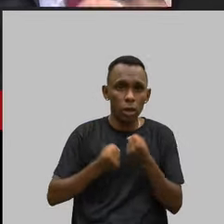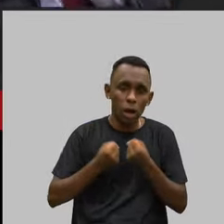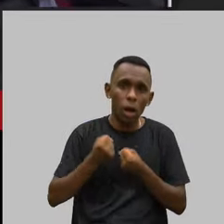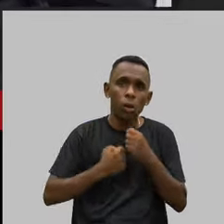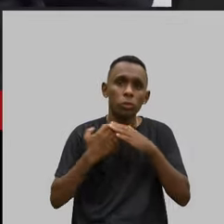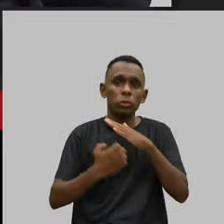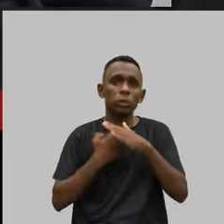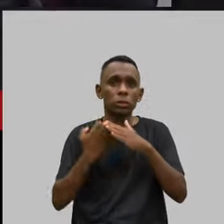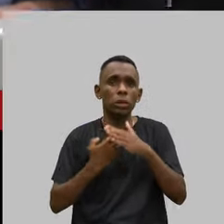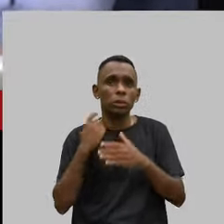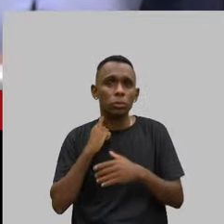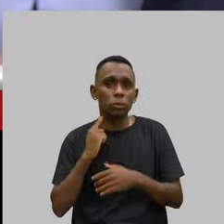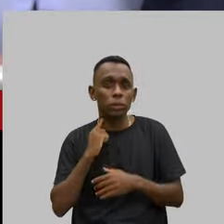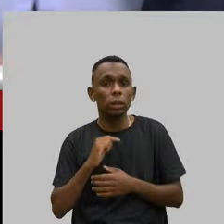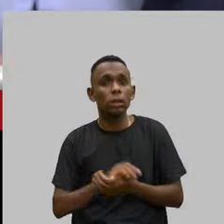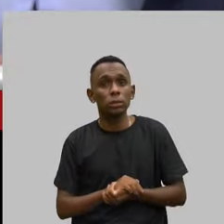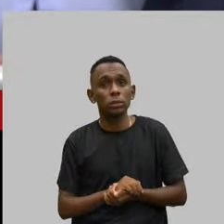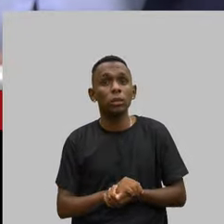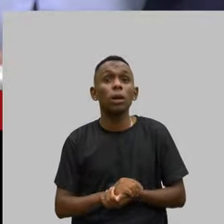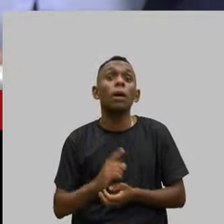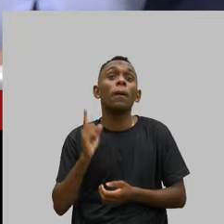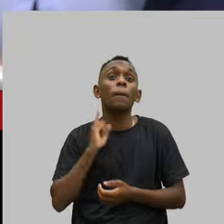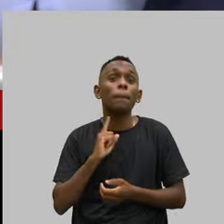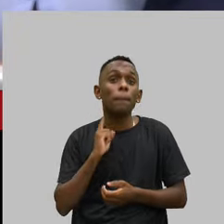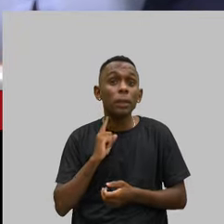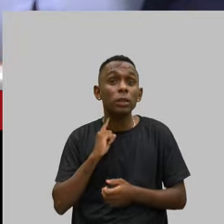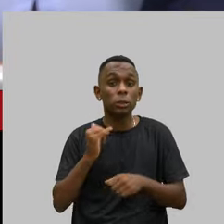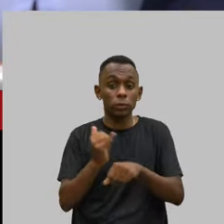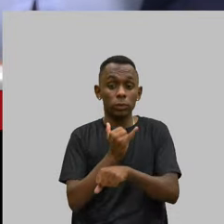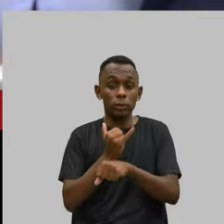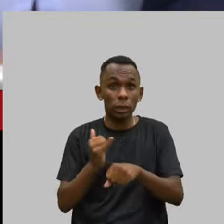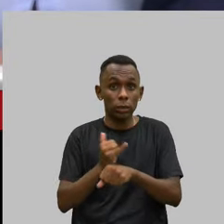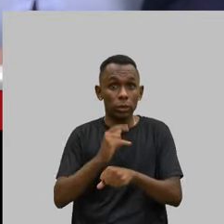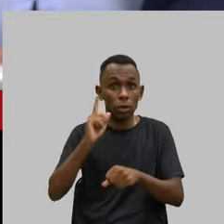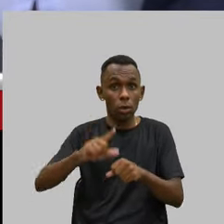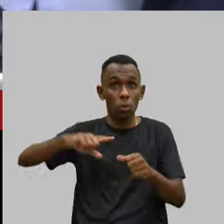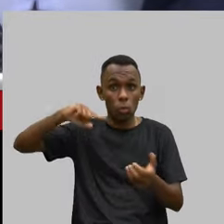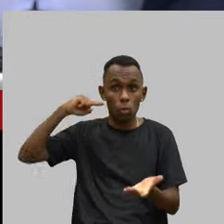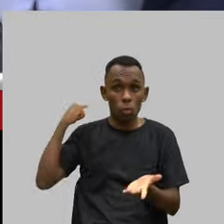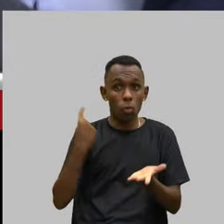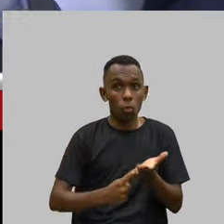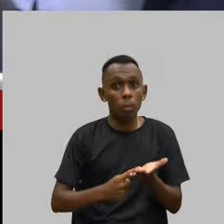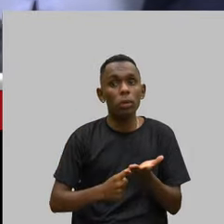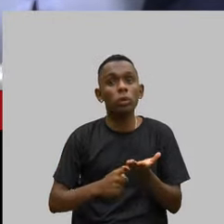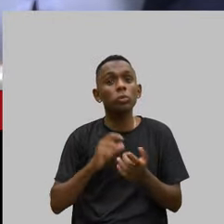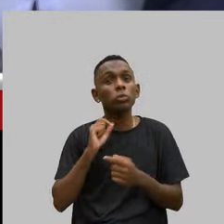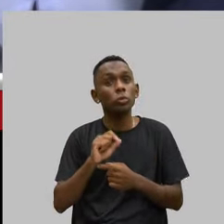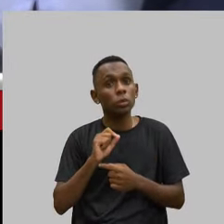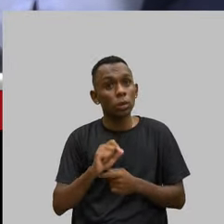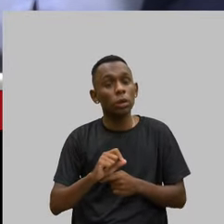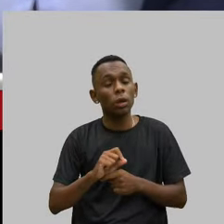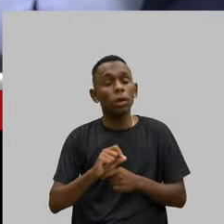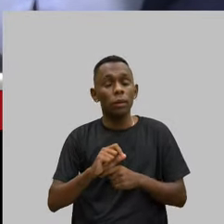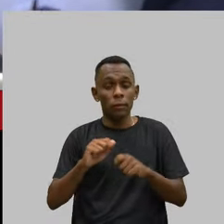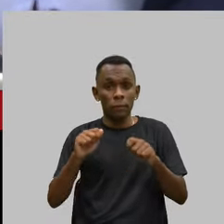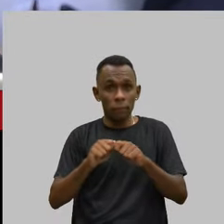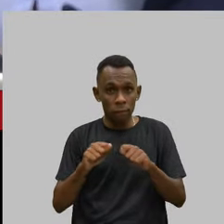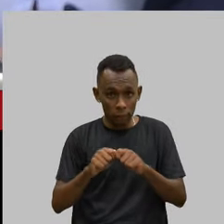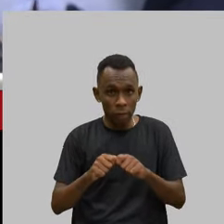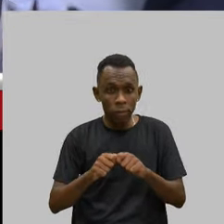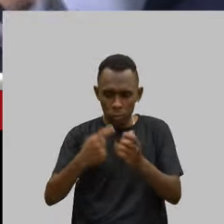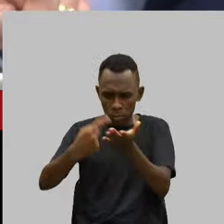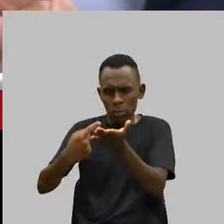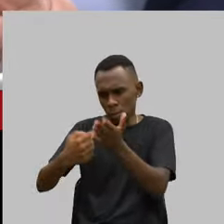entanto Minas eh desenvolveu uma ferramenta que é o compromisso de arrecadação em que faz um acordo com a com a